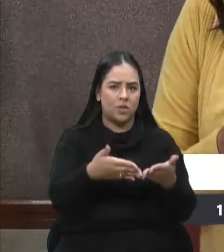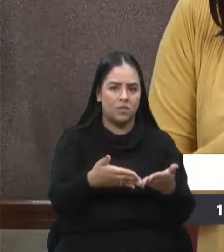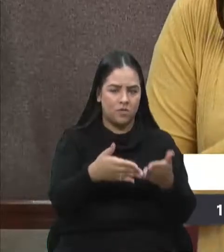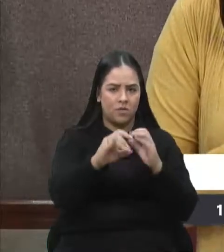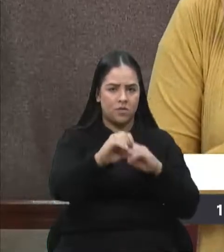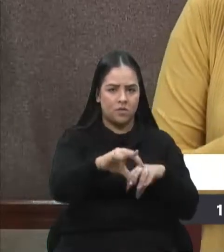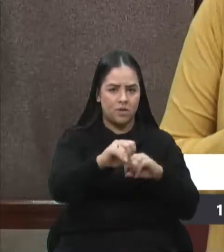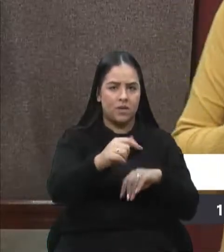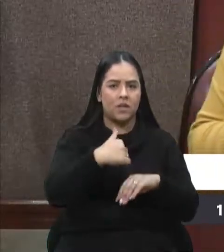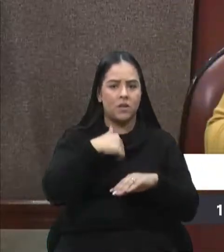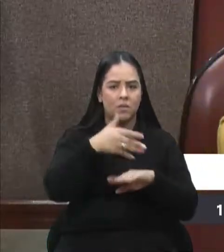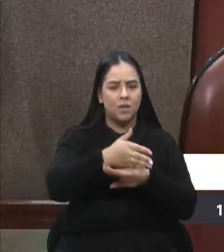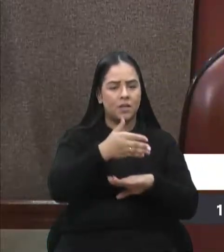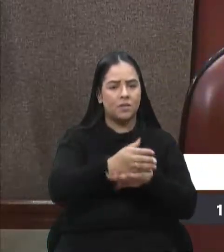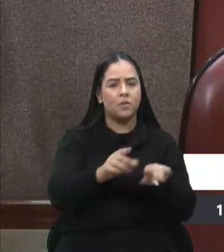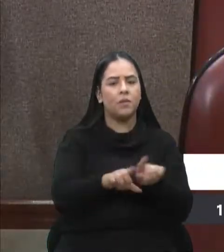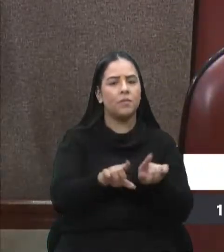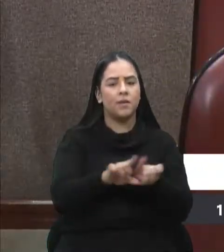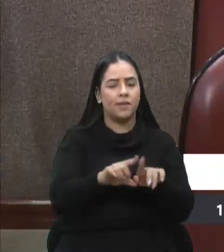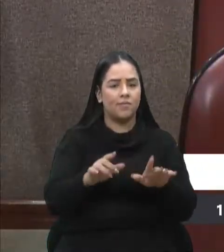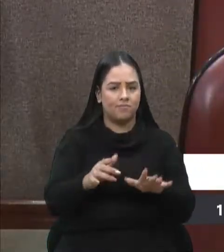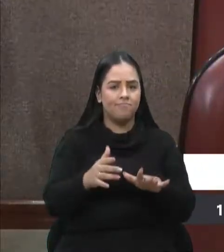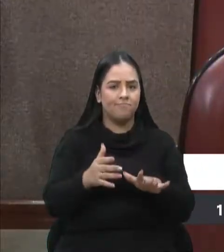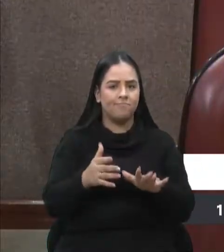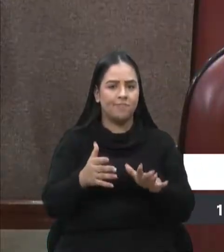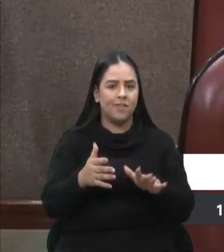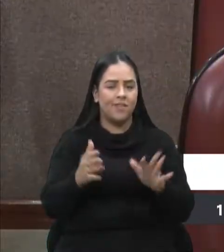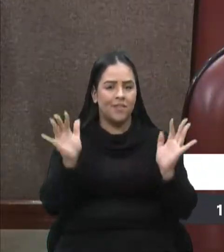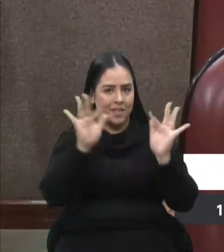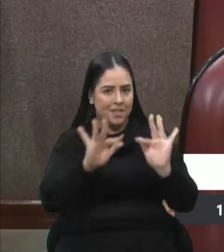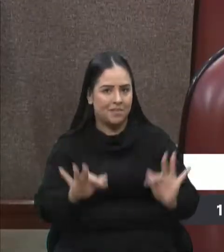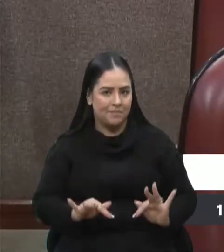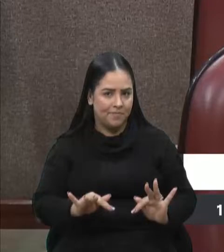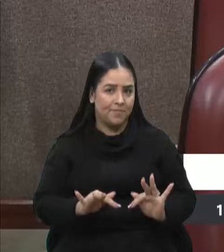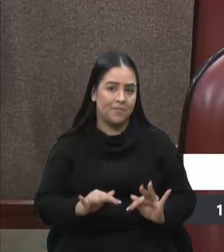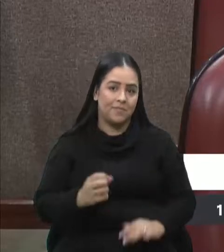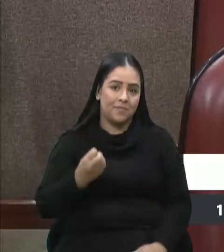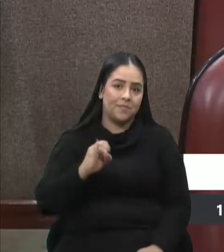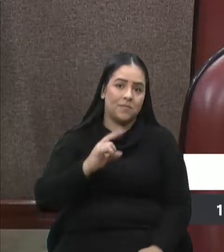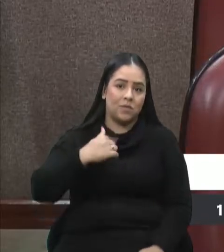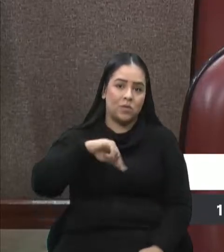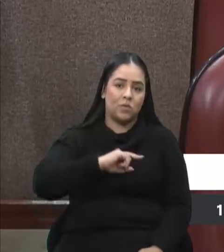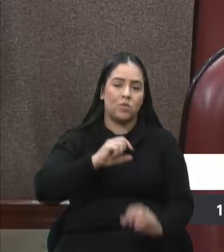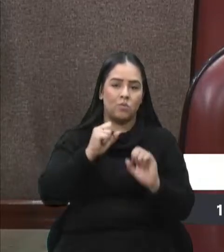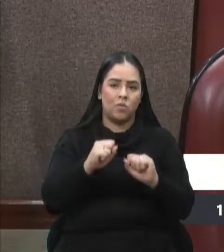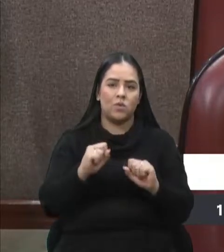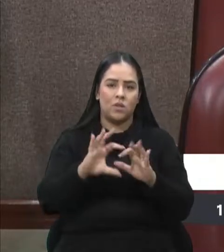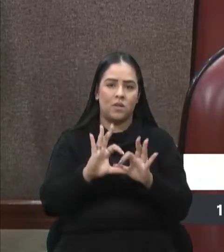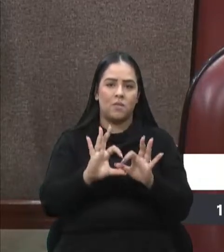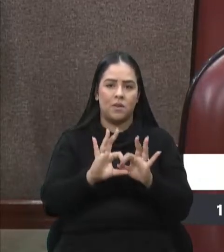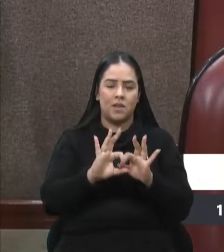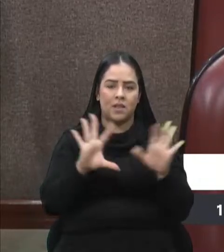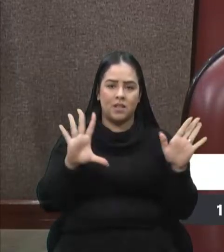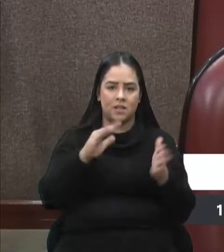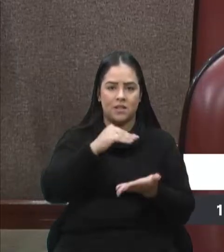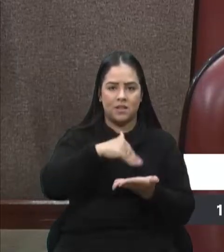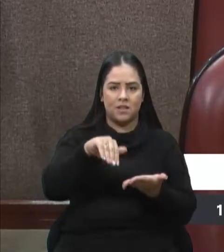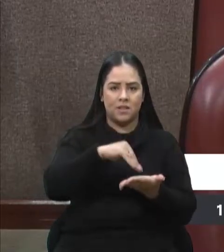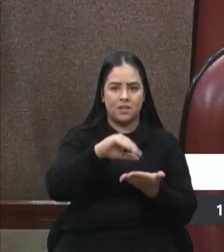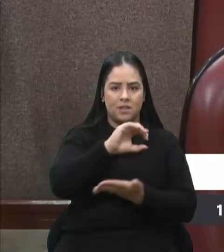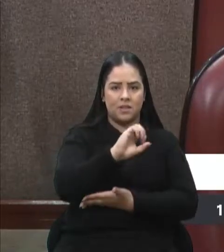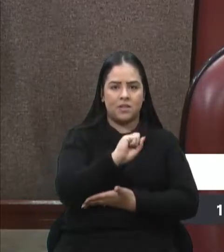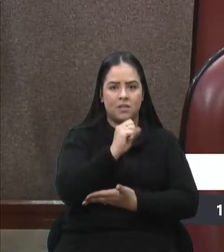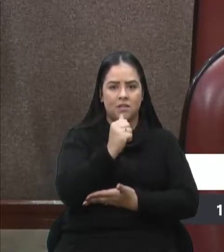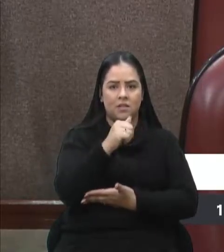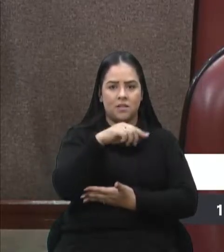também faço parte com muita alegria, de que, quem sabe, a gente possa liberar a secretária Sandra dessas reuniões